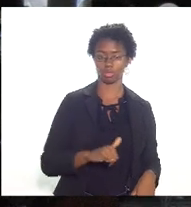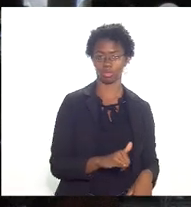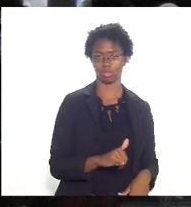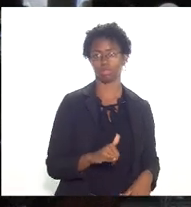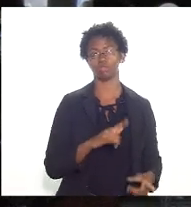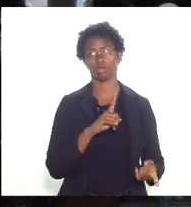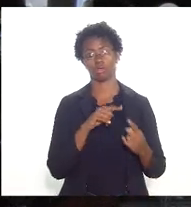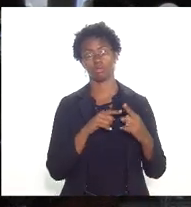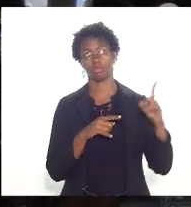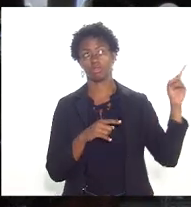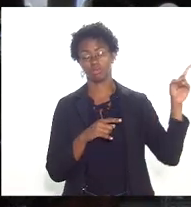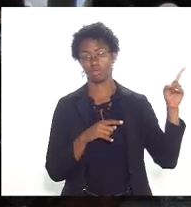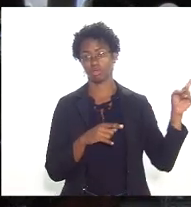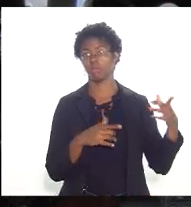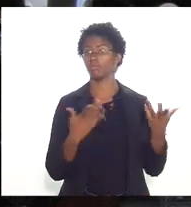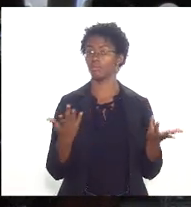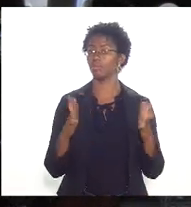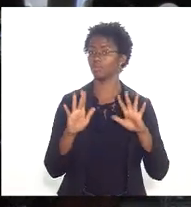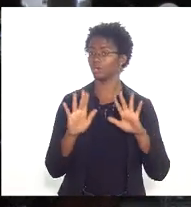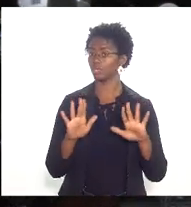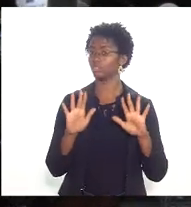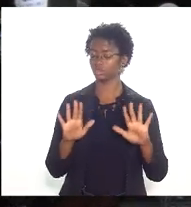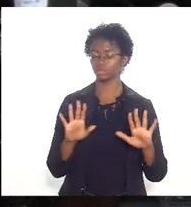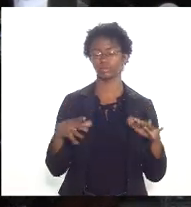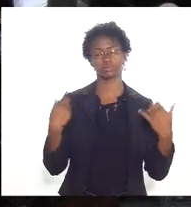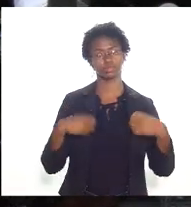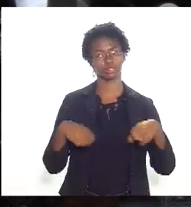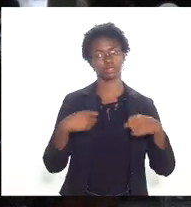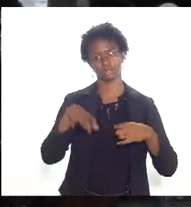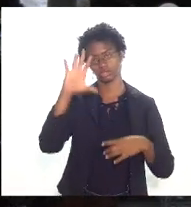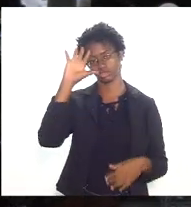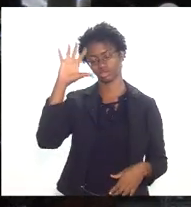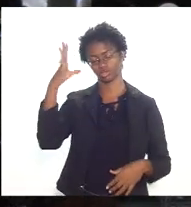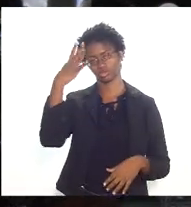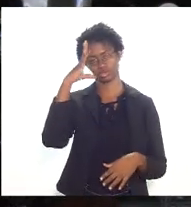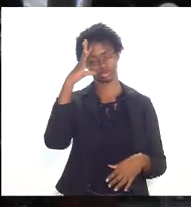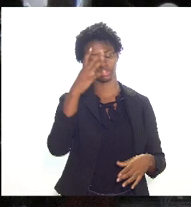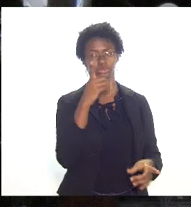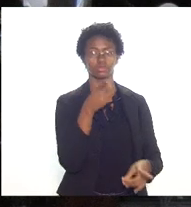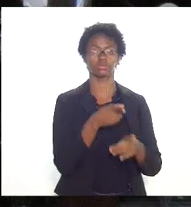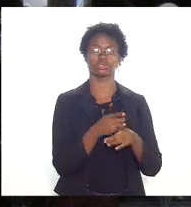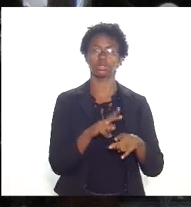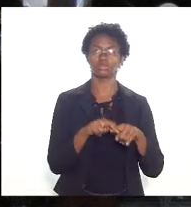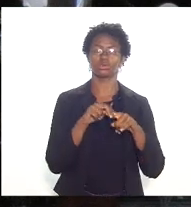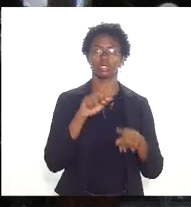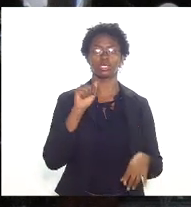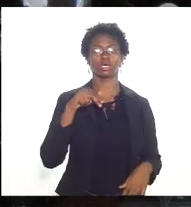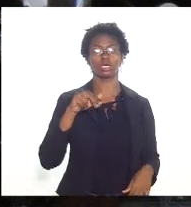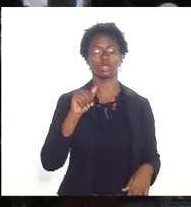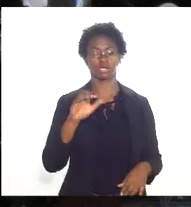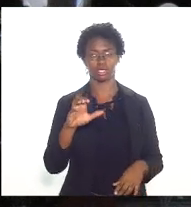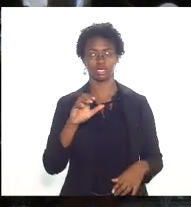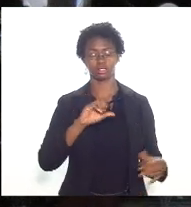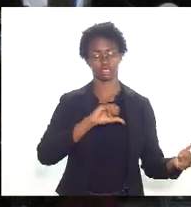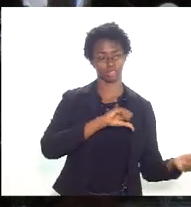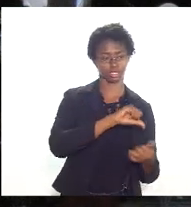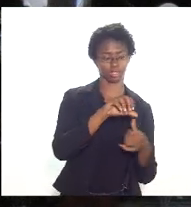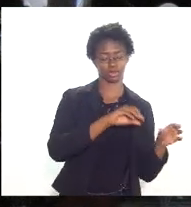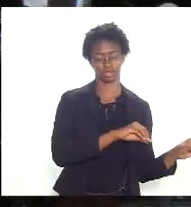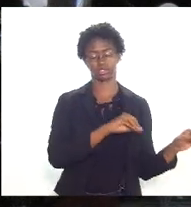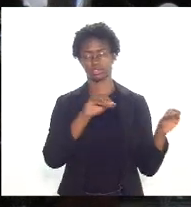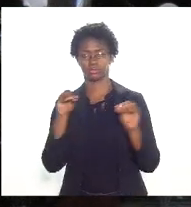mas é importante que a gente possa buscar solução porque ANAC transferiu